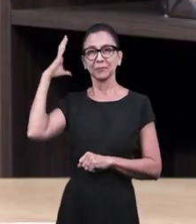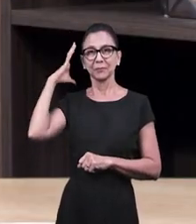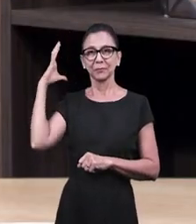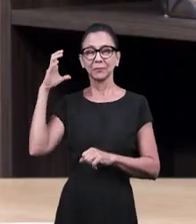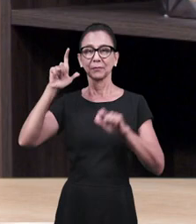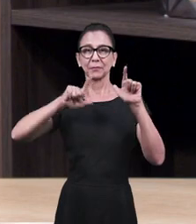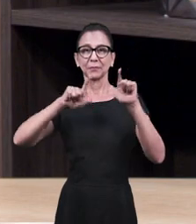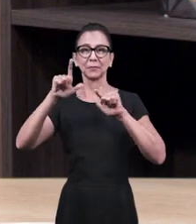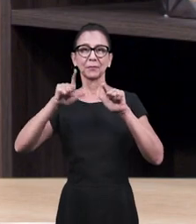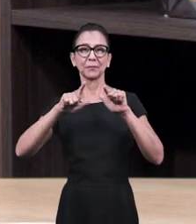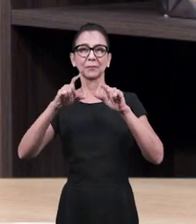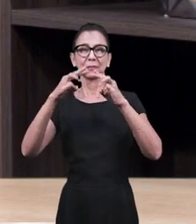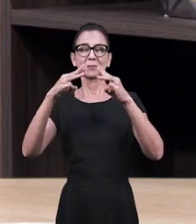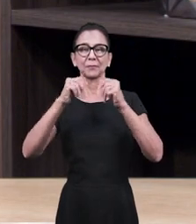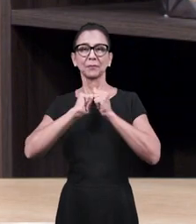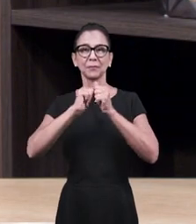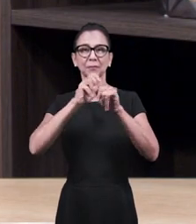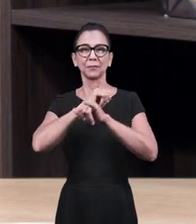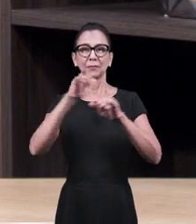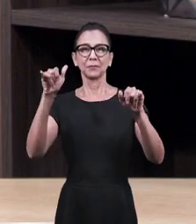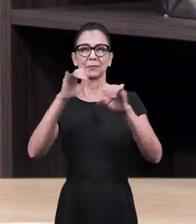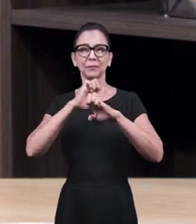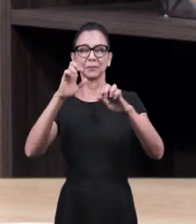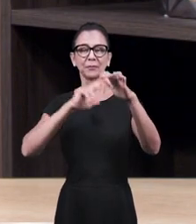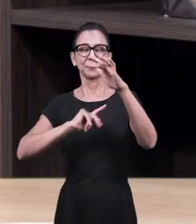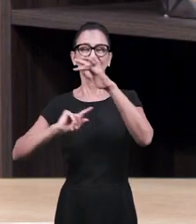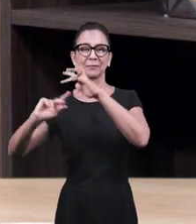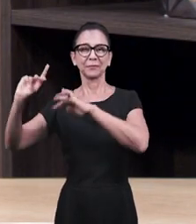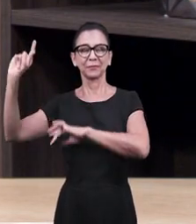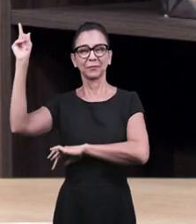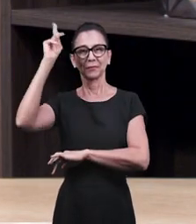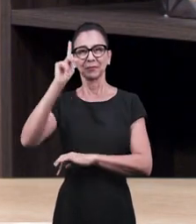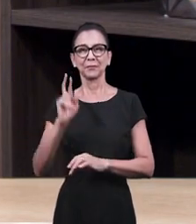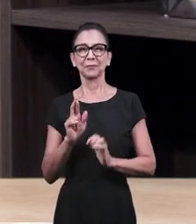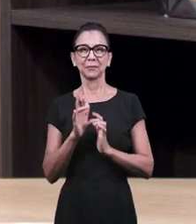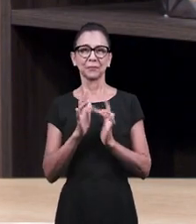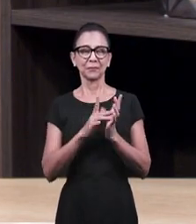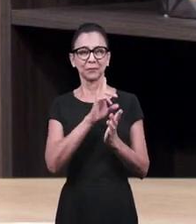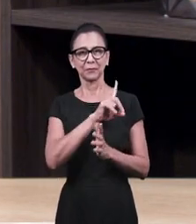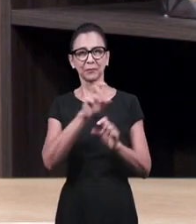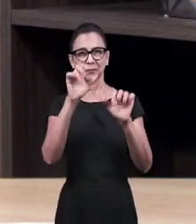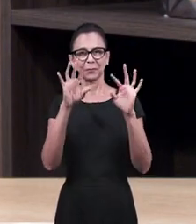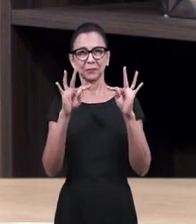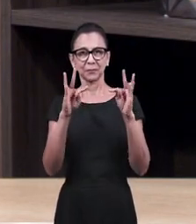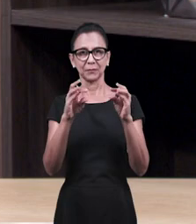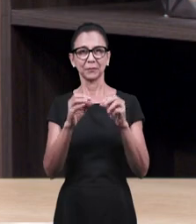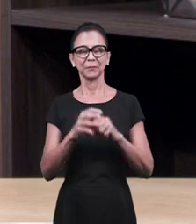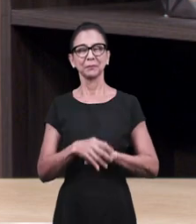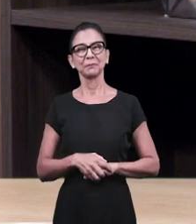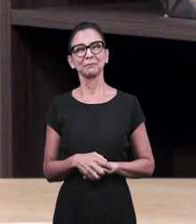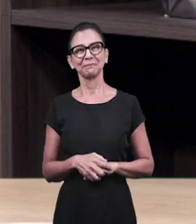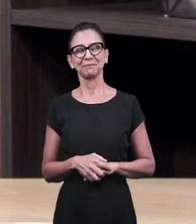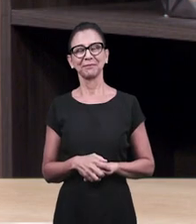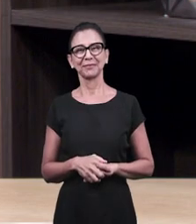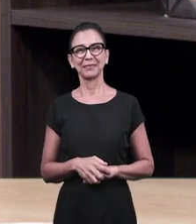Rádio e TV Web Manaim juntas, anunciando o Evangelho Eterno. A paz do Senhor e Deus abençoe a todos.